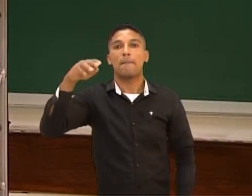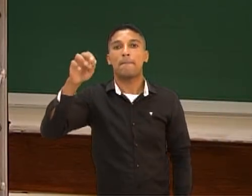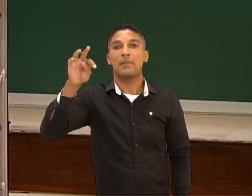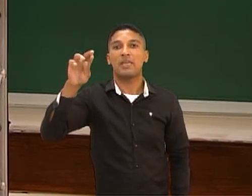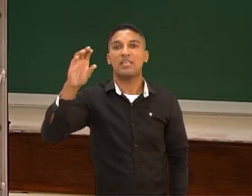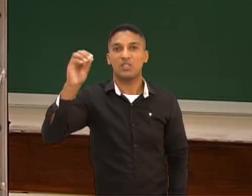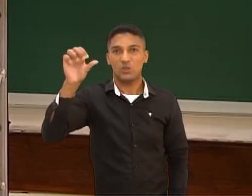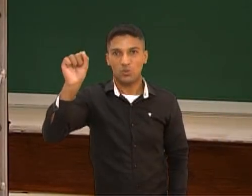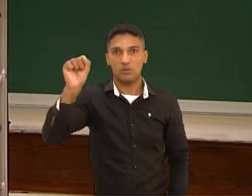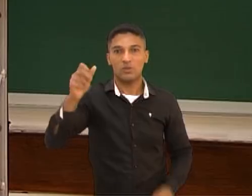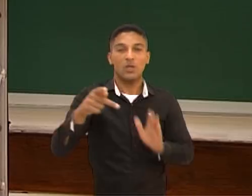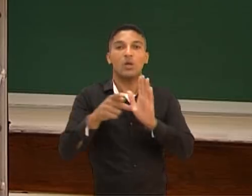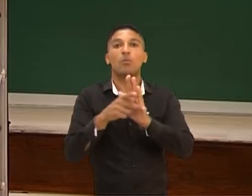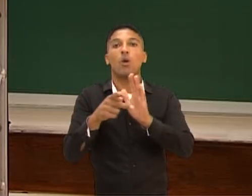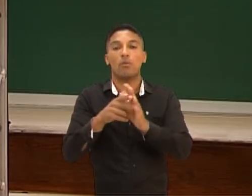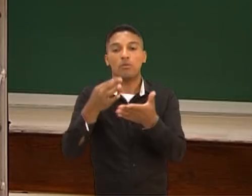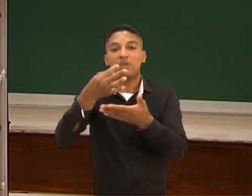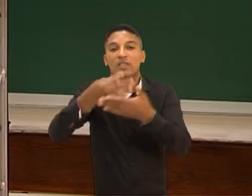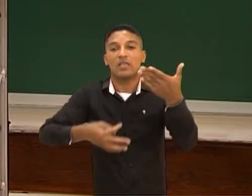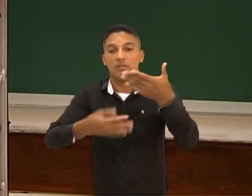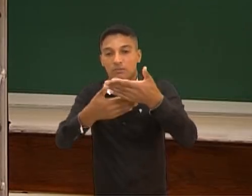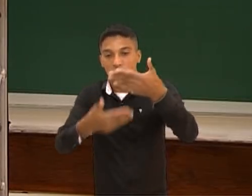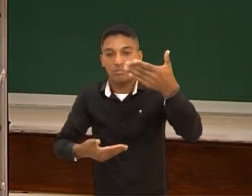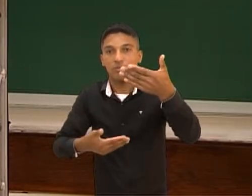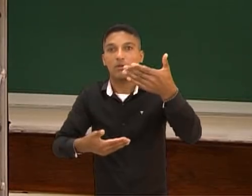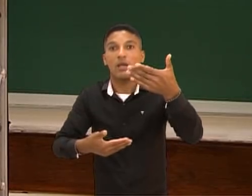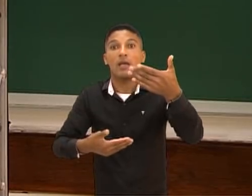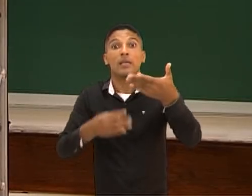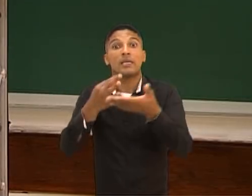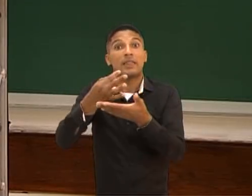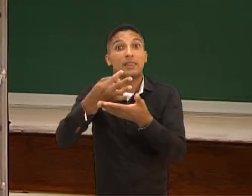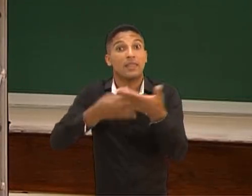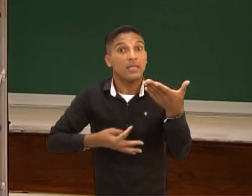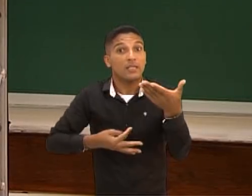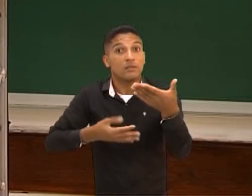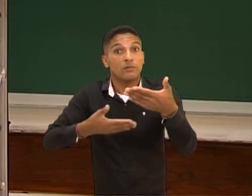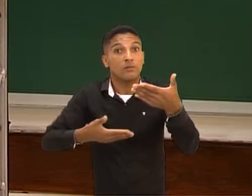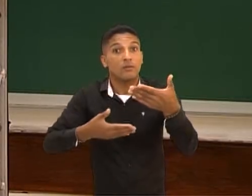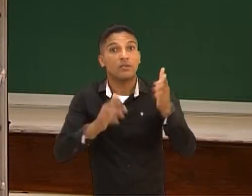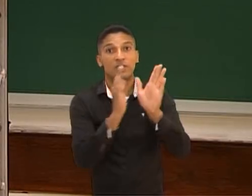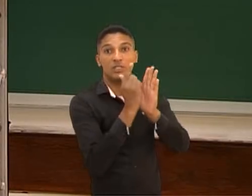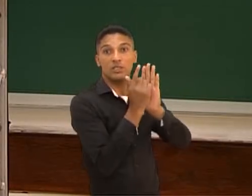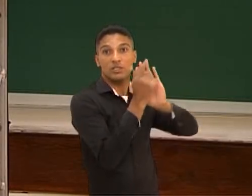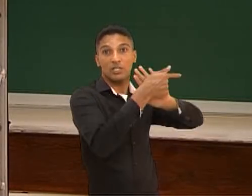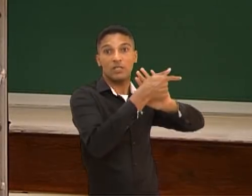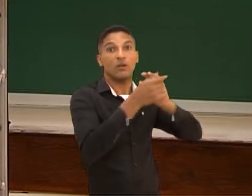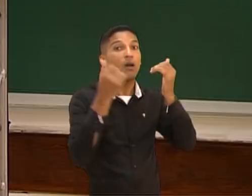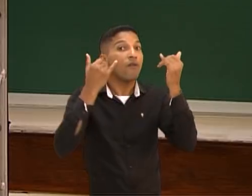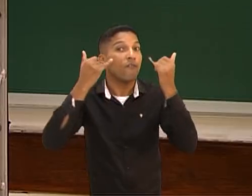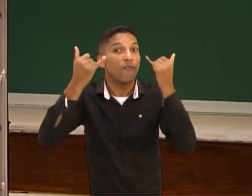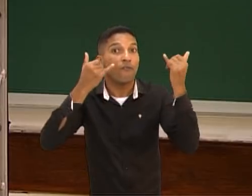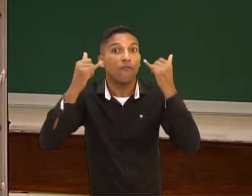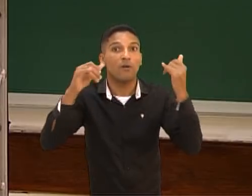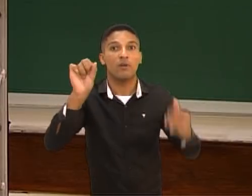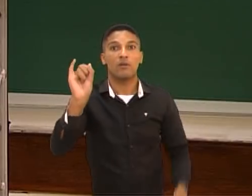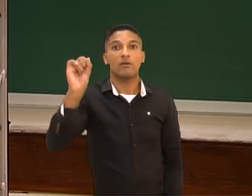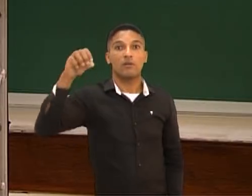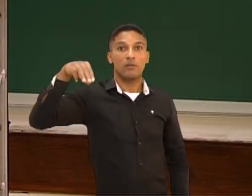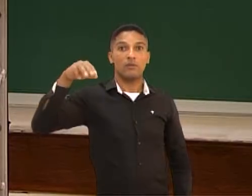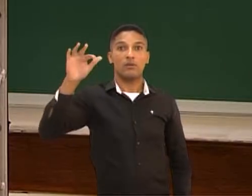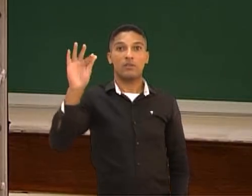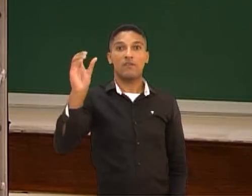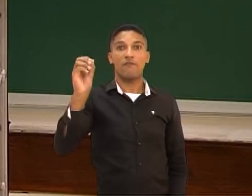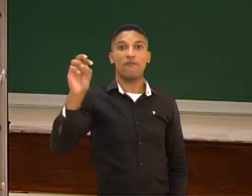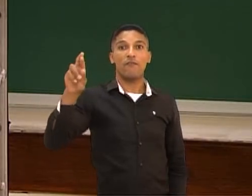gente o considere do gênero informativo. Lembrando que é sempre importante a gente perceber que existe